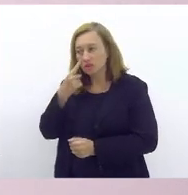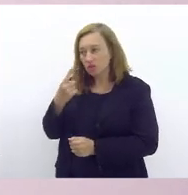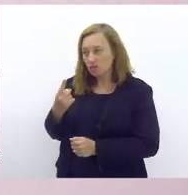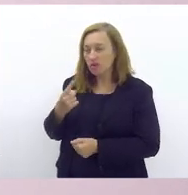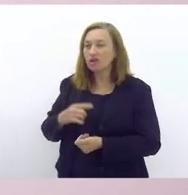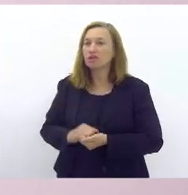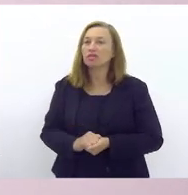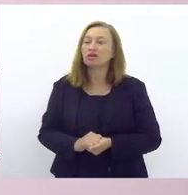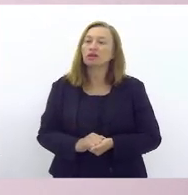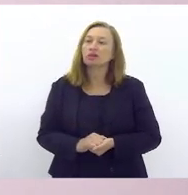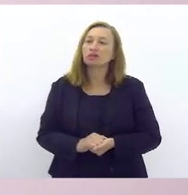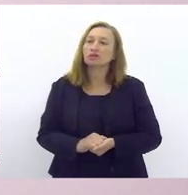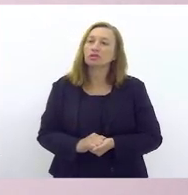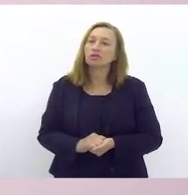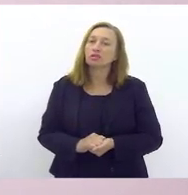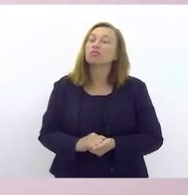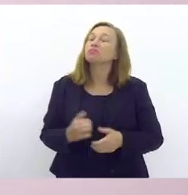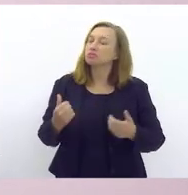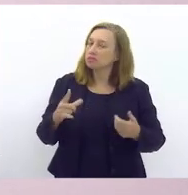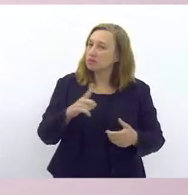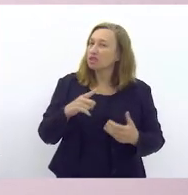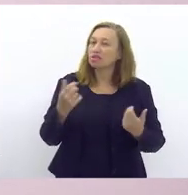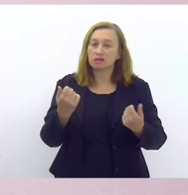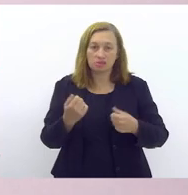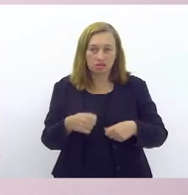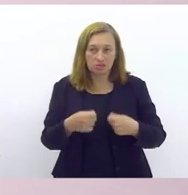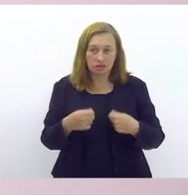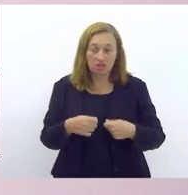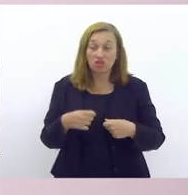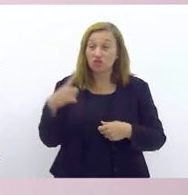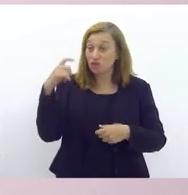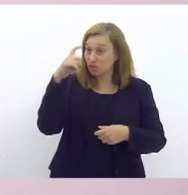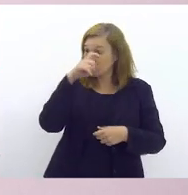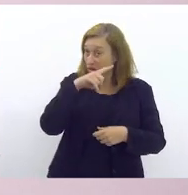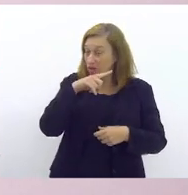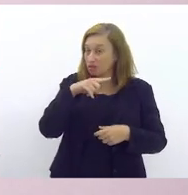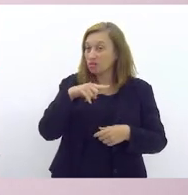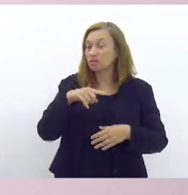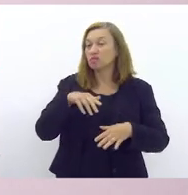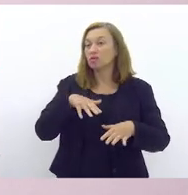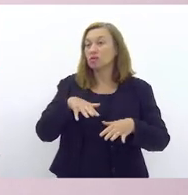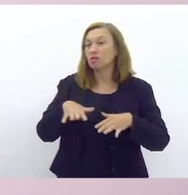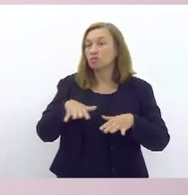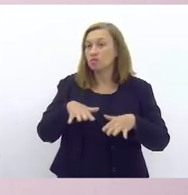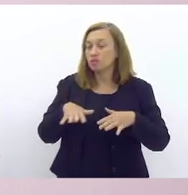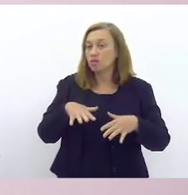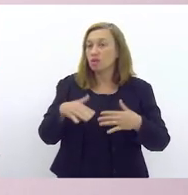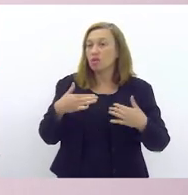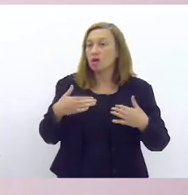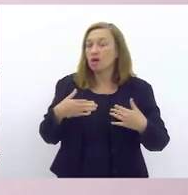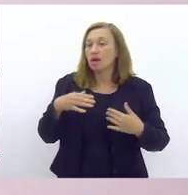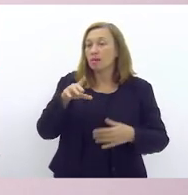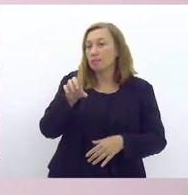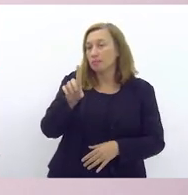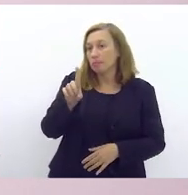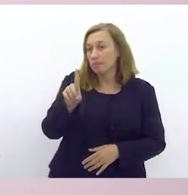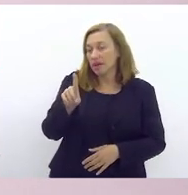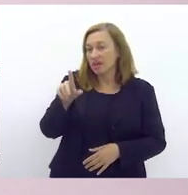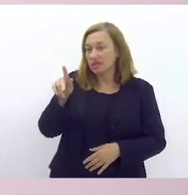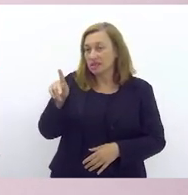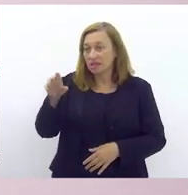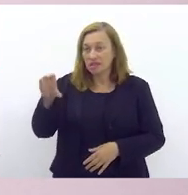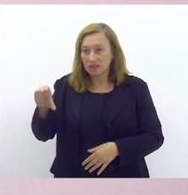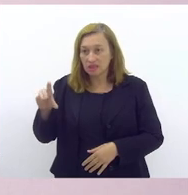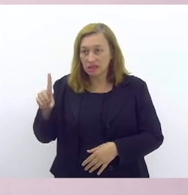vendo, ela tem necessidade, tem dificuldade de locomoção, é PCD, e eu também sou. Eu